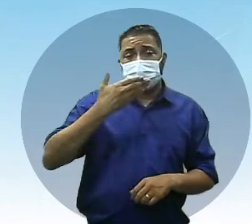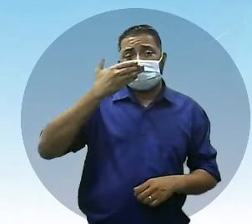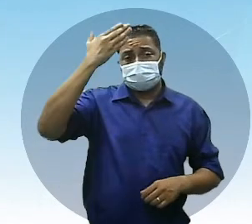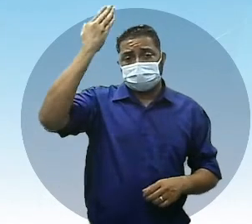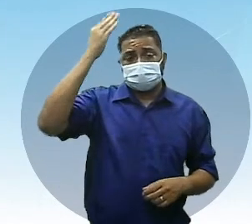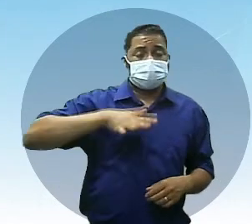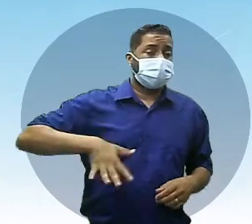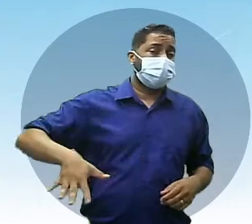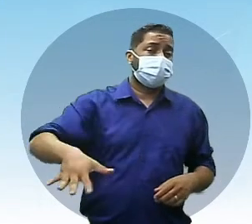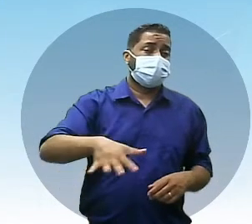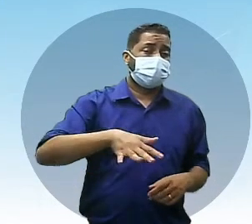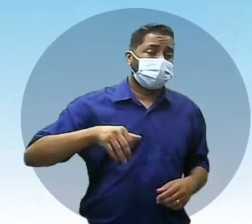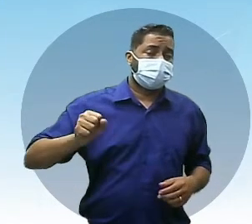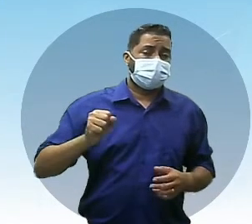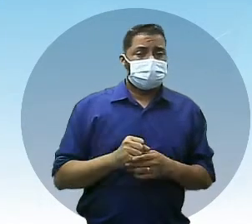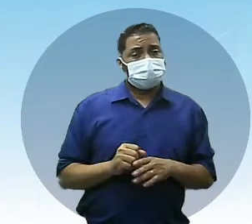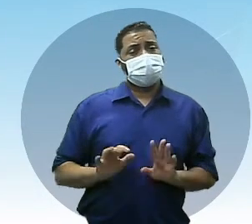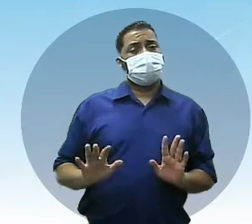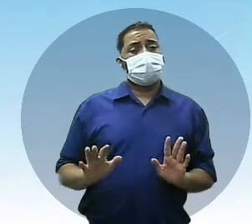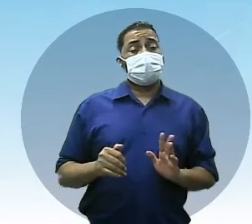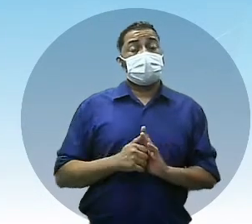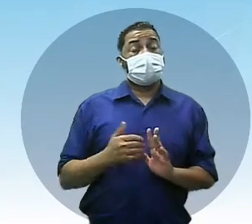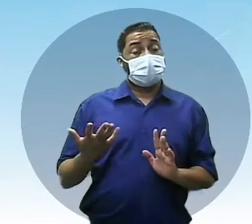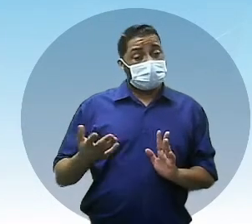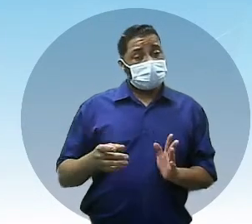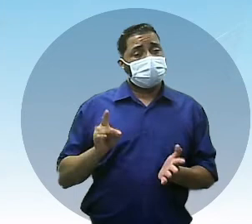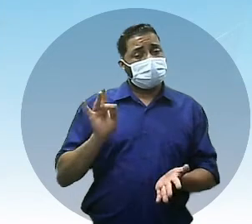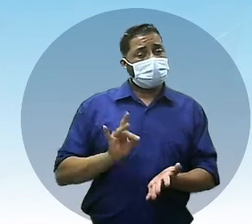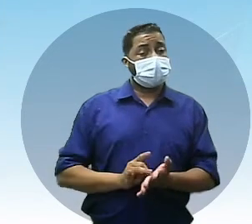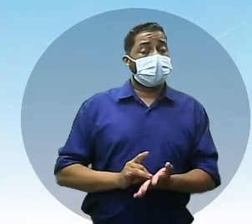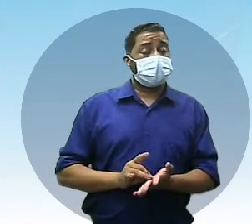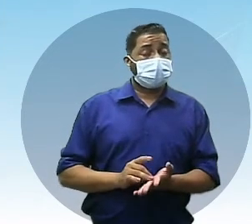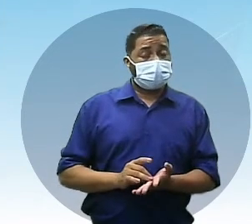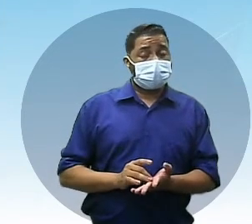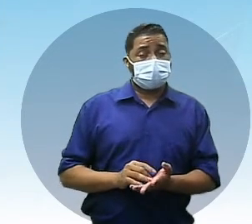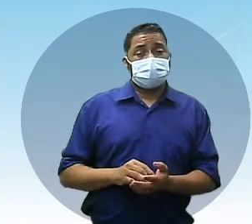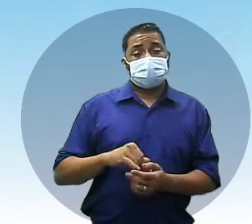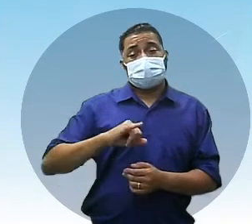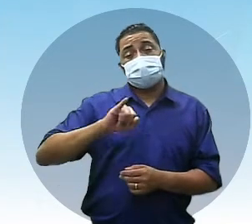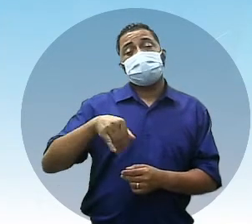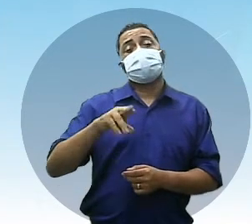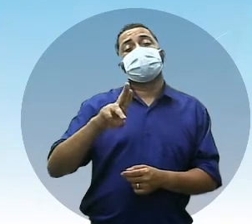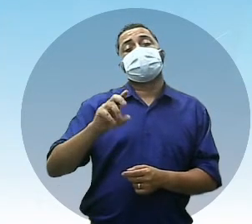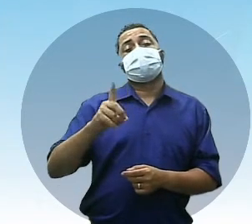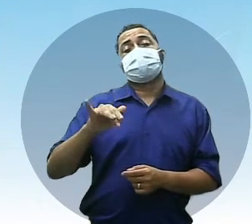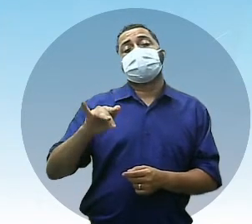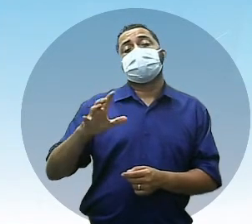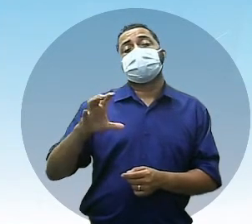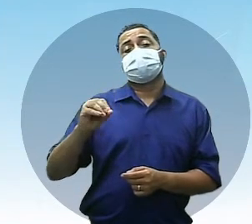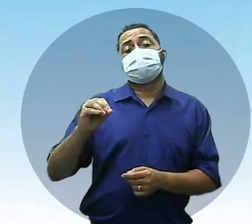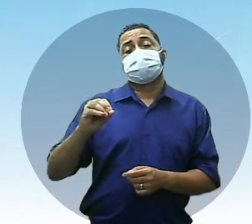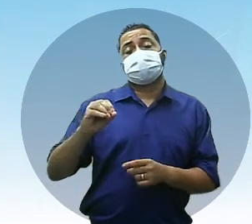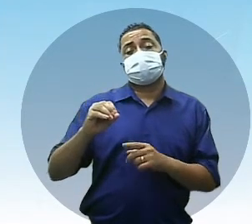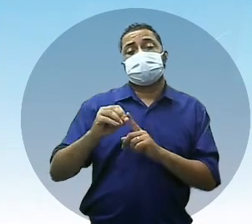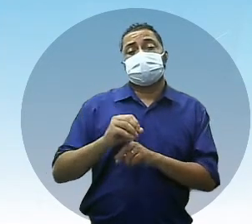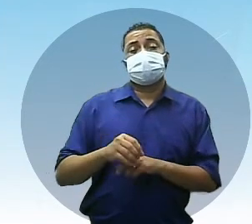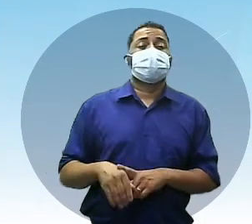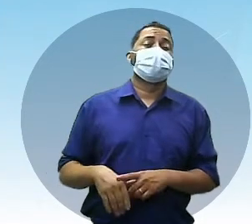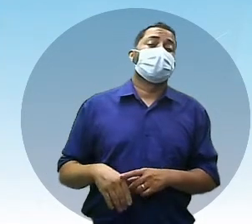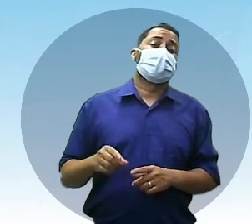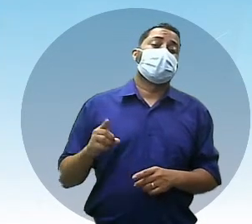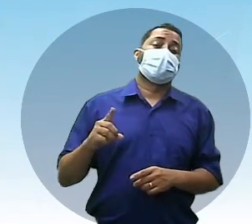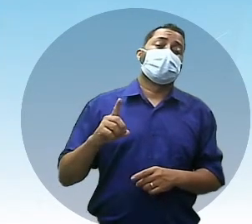na região. Opa, na verdade é um Estado judaico, um Estado judeu